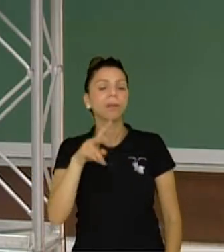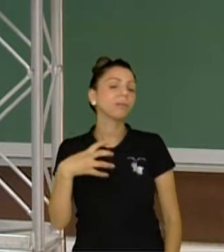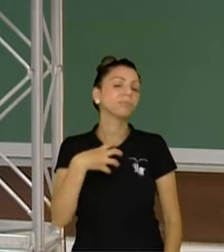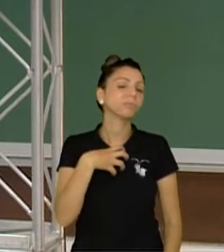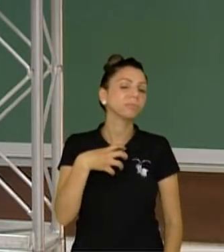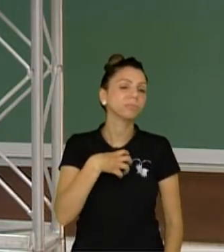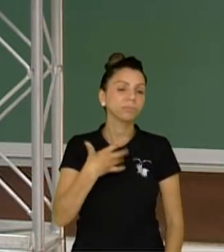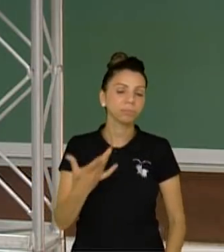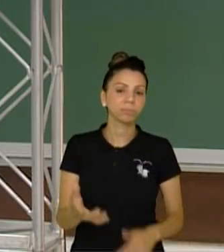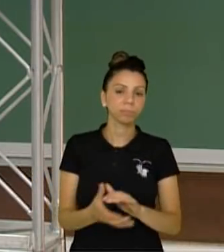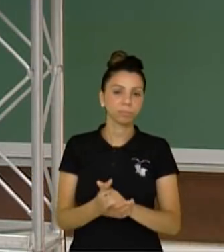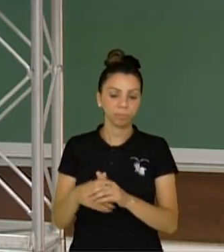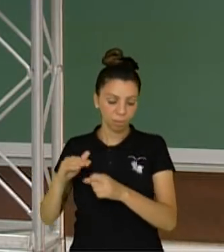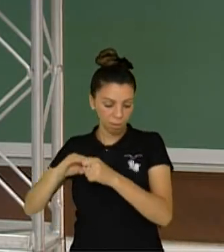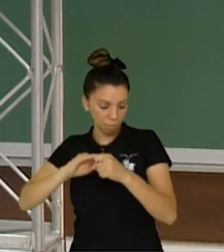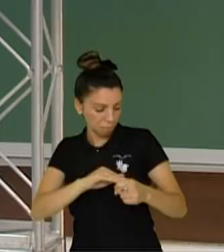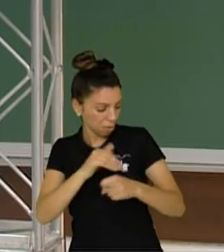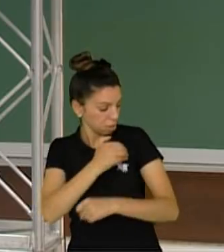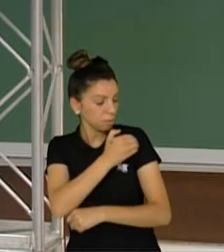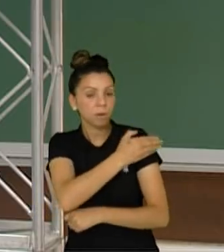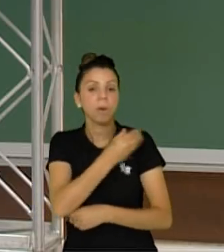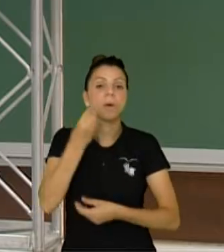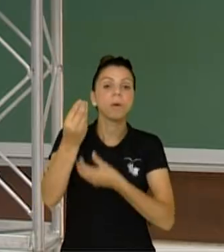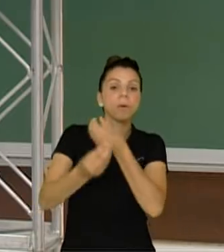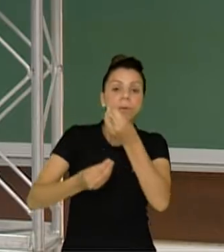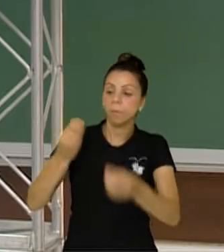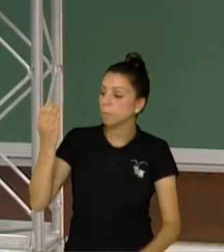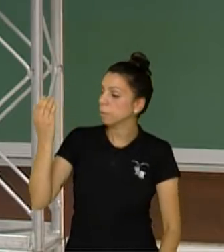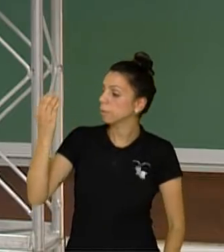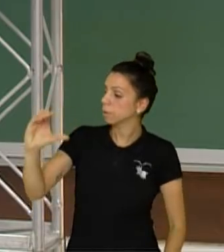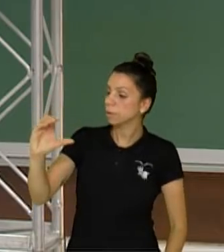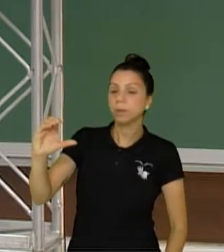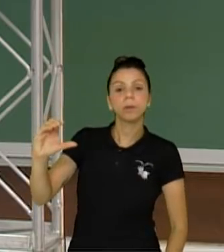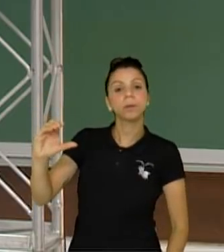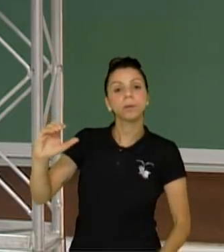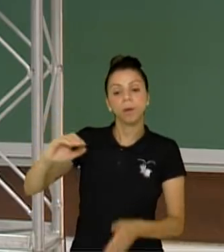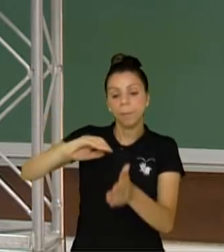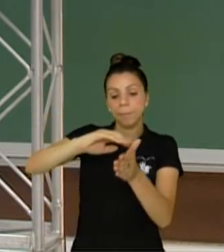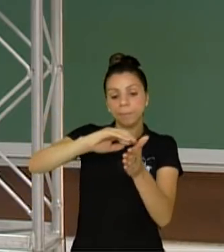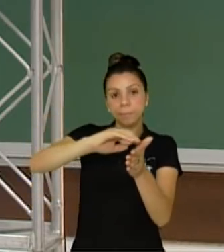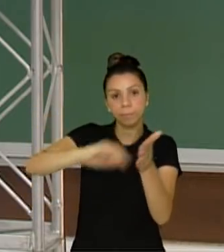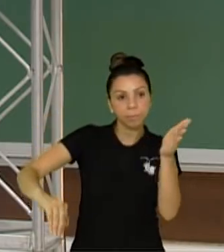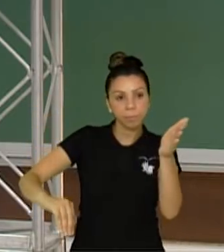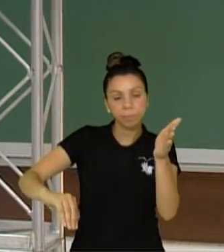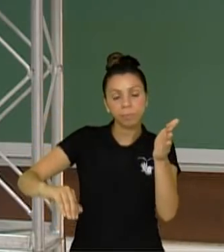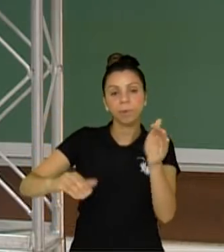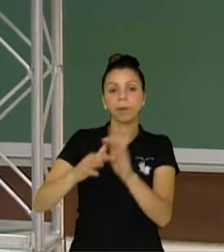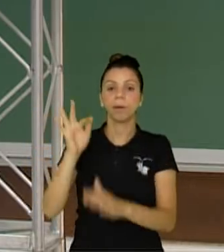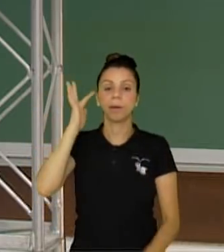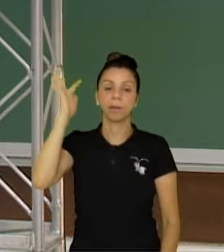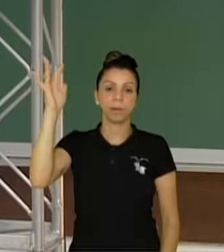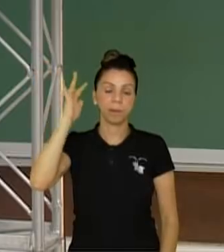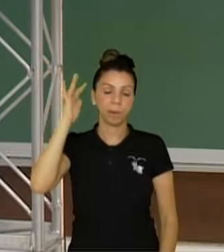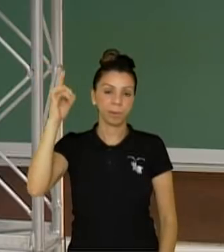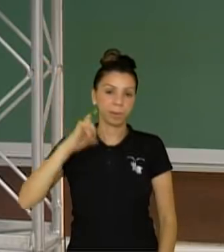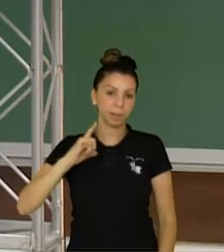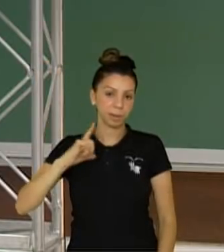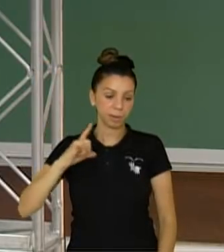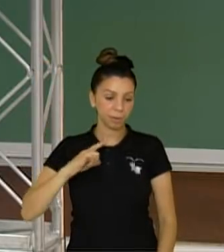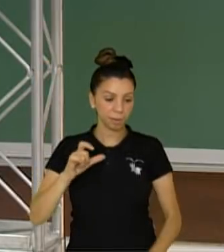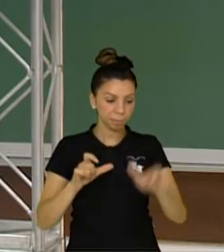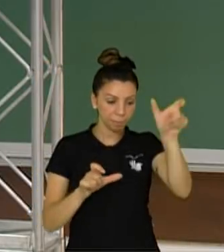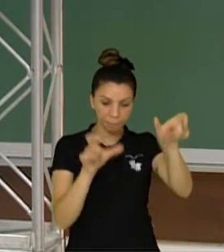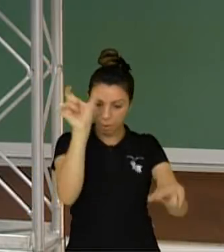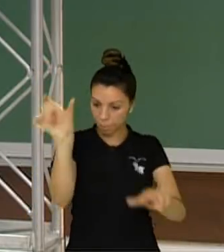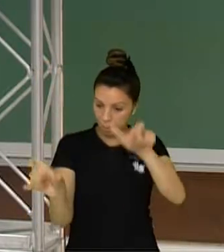forma. Racismo. Como a ciência descartou, retirou a teoria de que existem diferentes raças